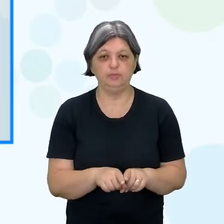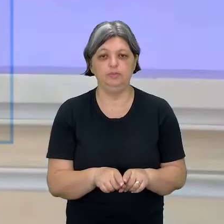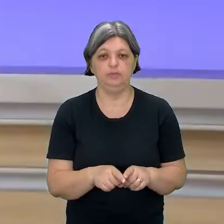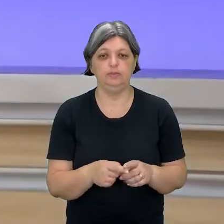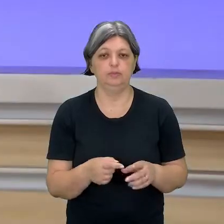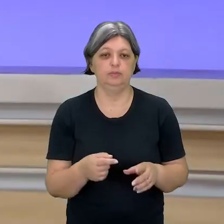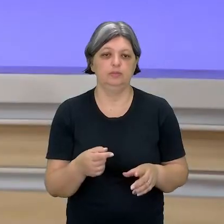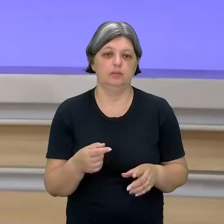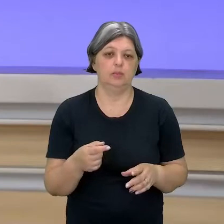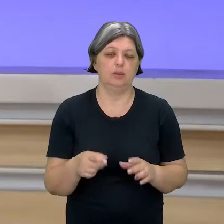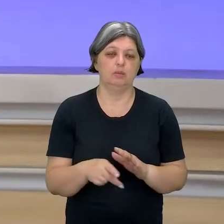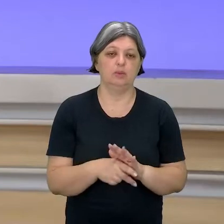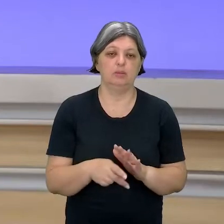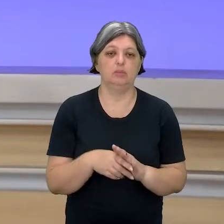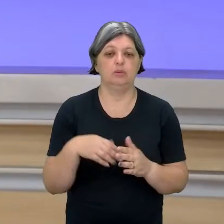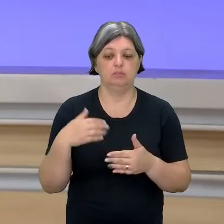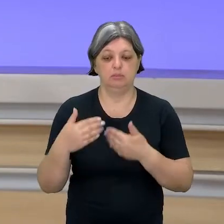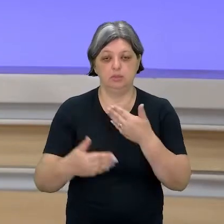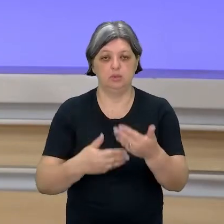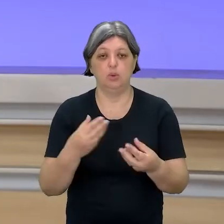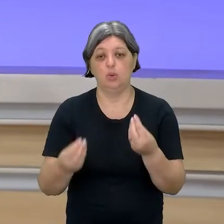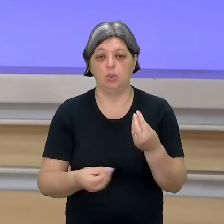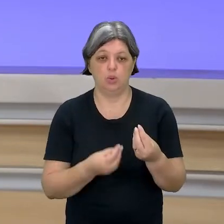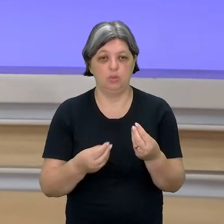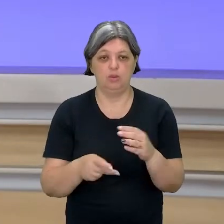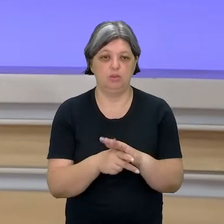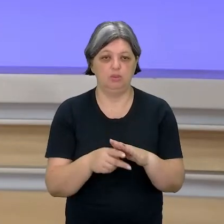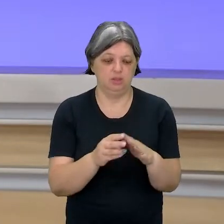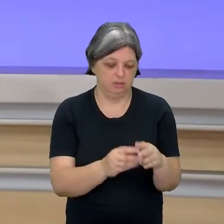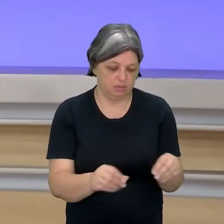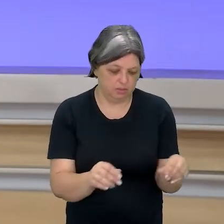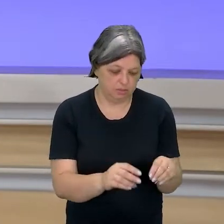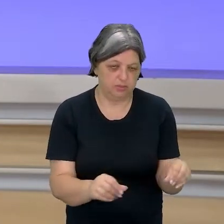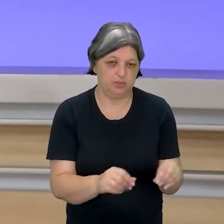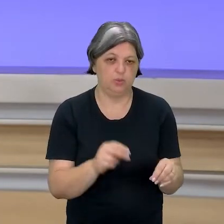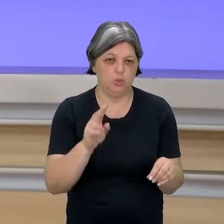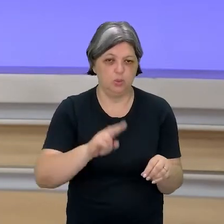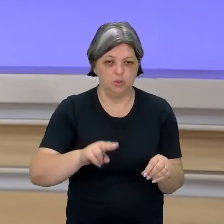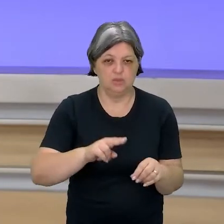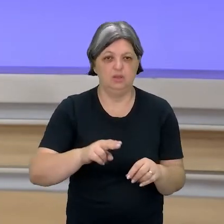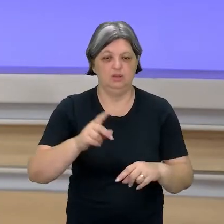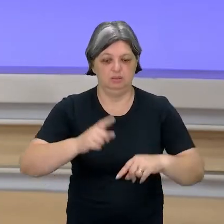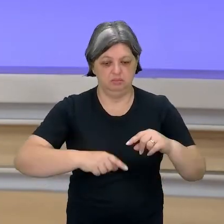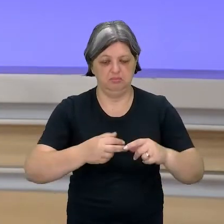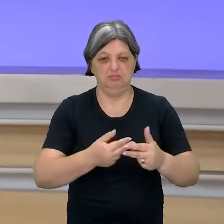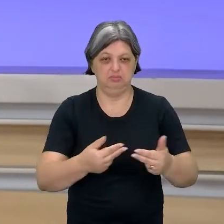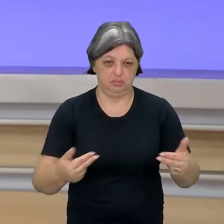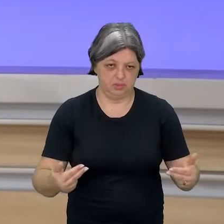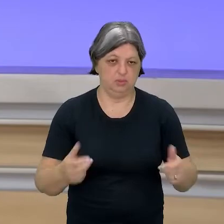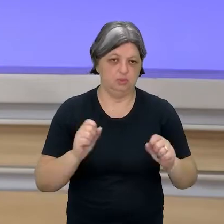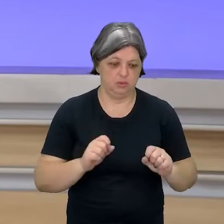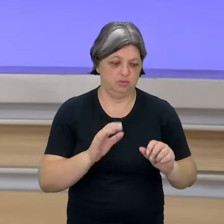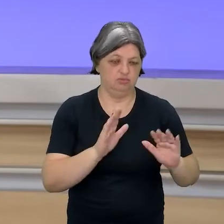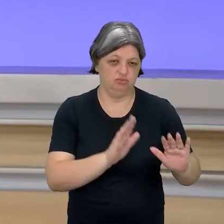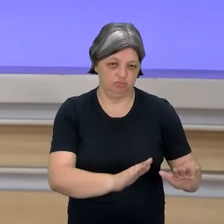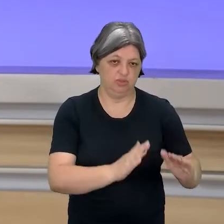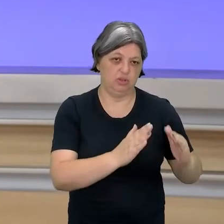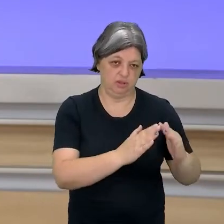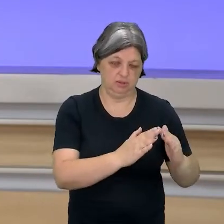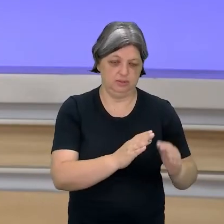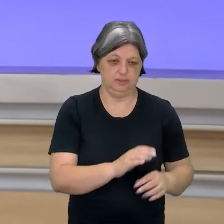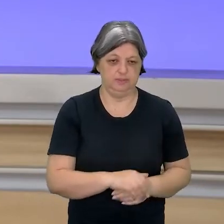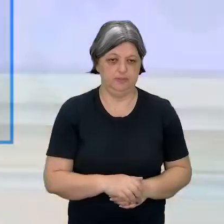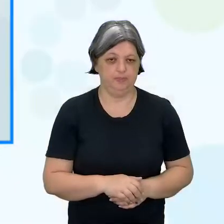olha, um passo a passo de como faz uma composteira simplesinha que você pode aí, né, deixar na sua casa.